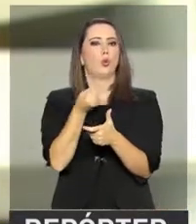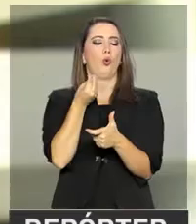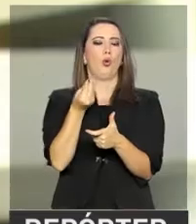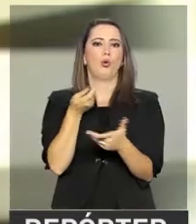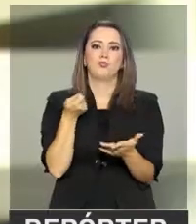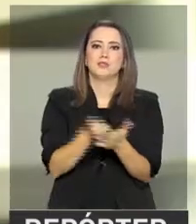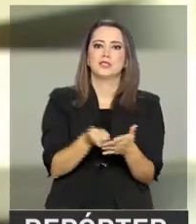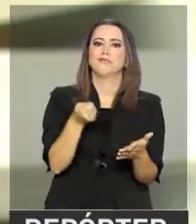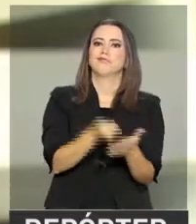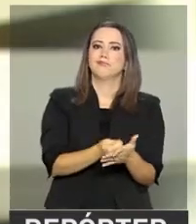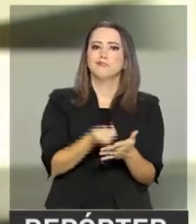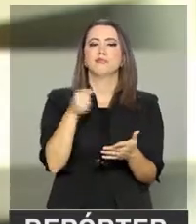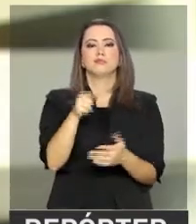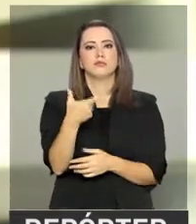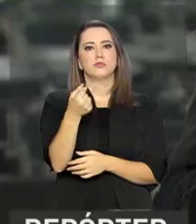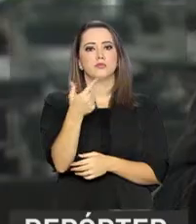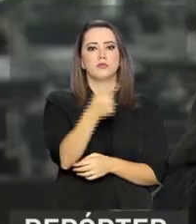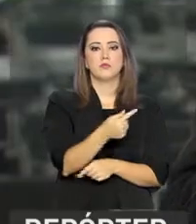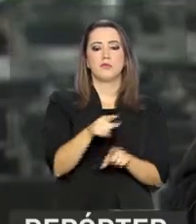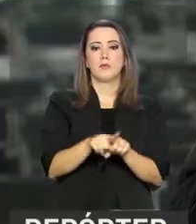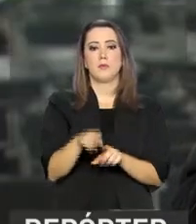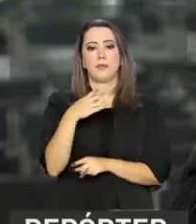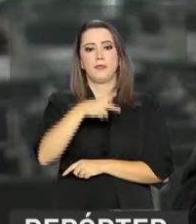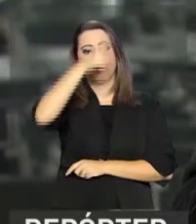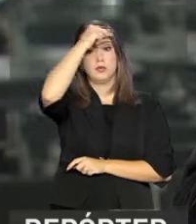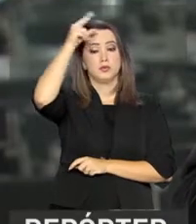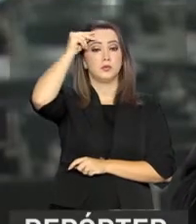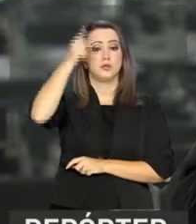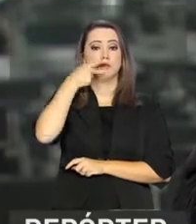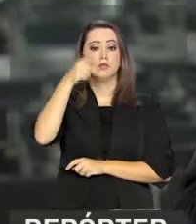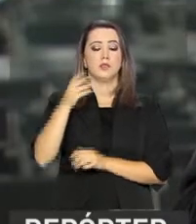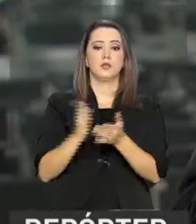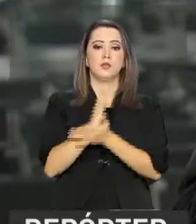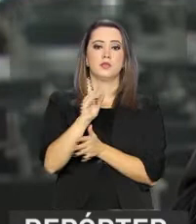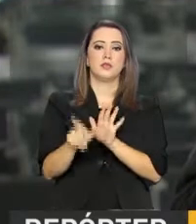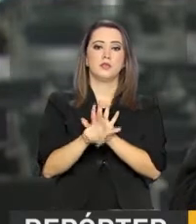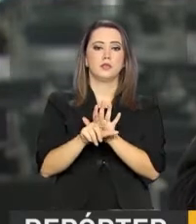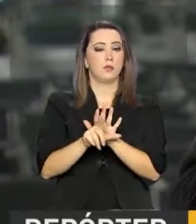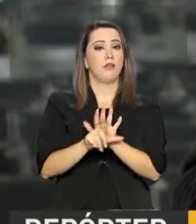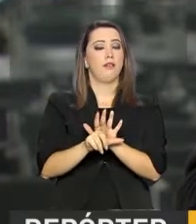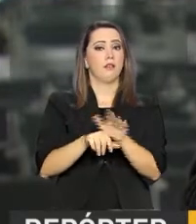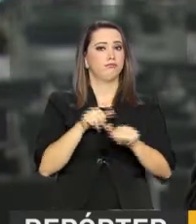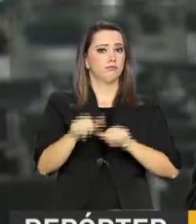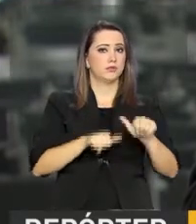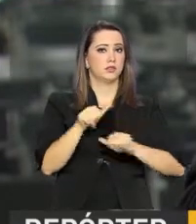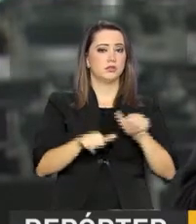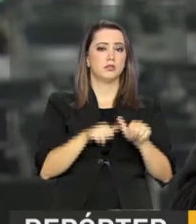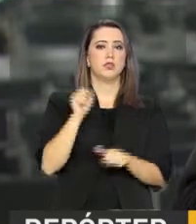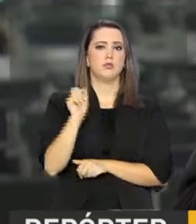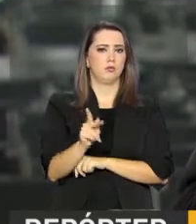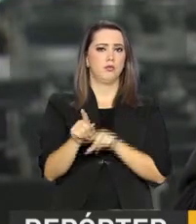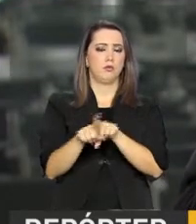fechar as contas o ano 2017 os prefeitos garantem que a aprovação da reforma da previdência trará um efeito fiscal positivo